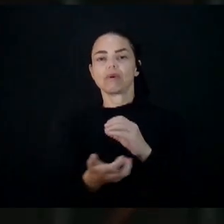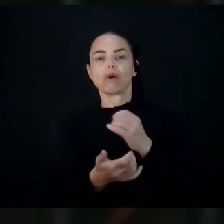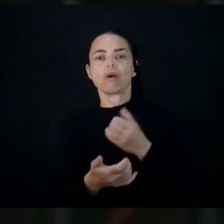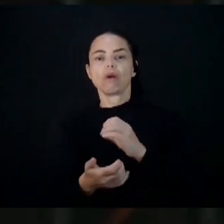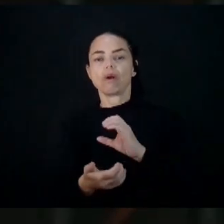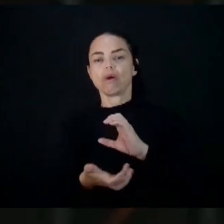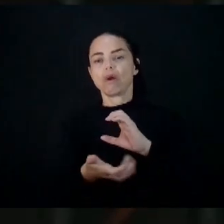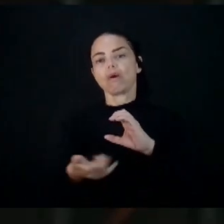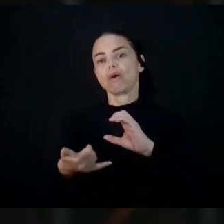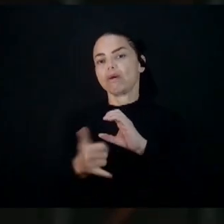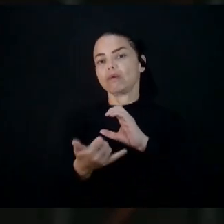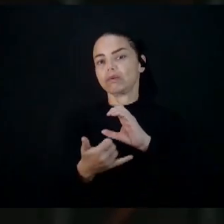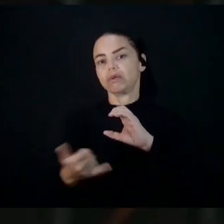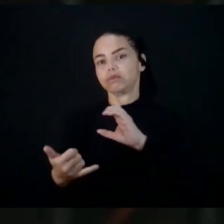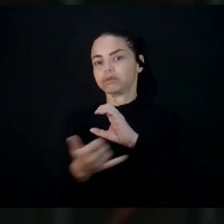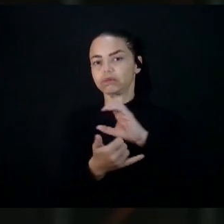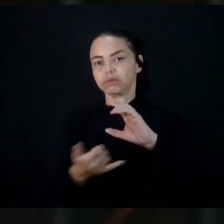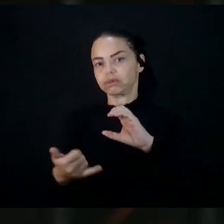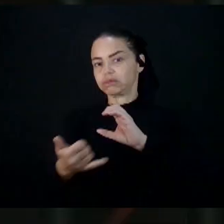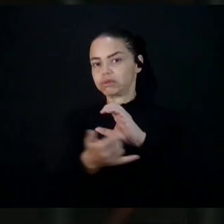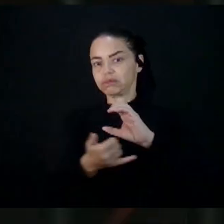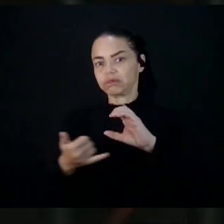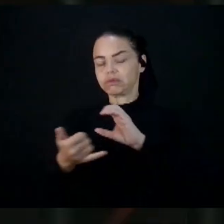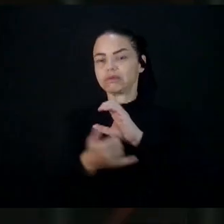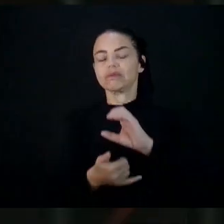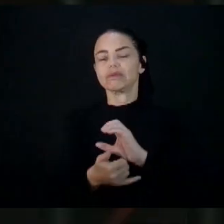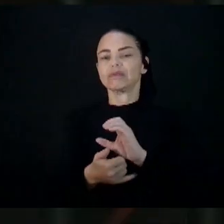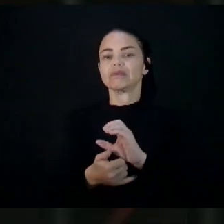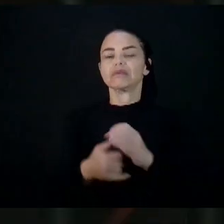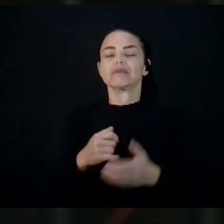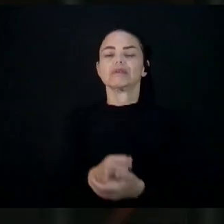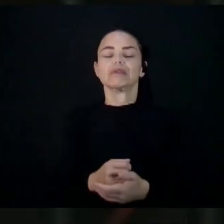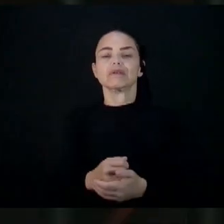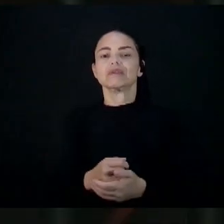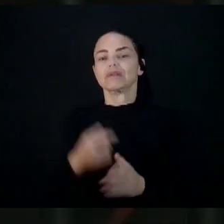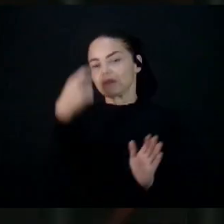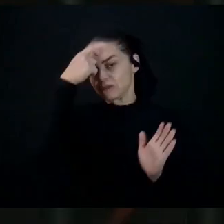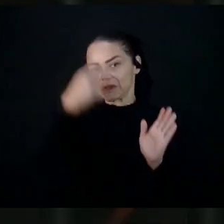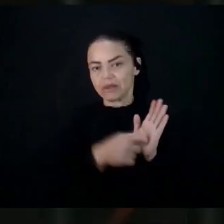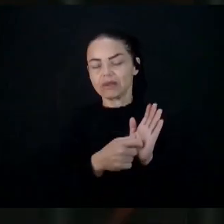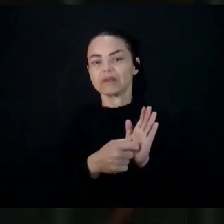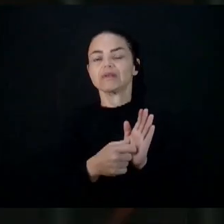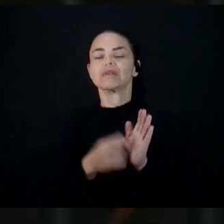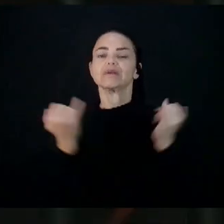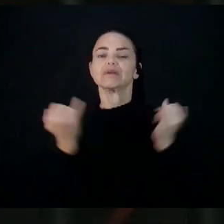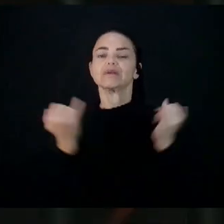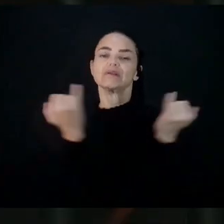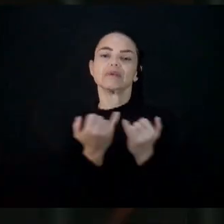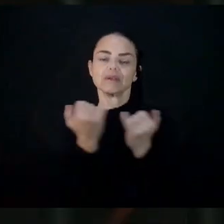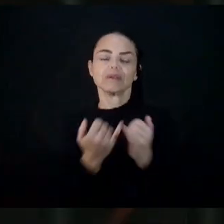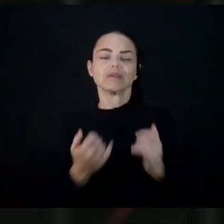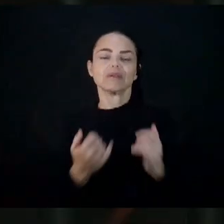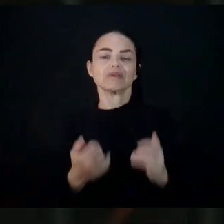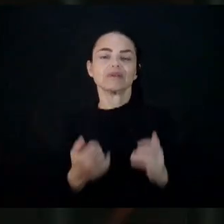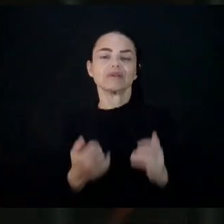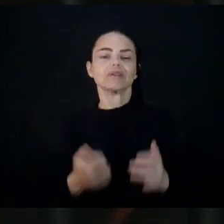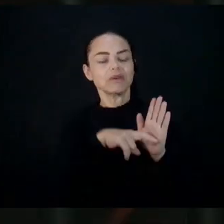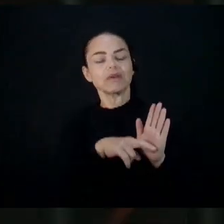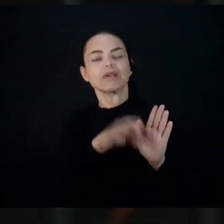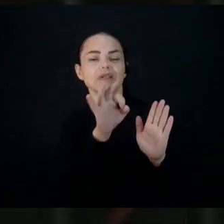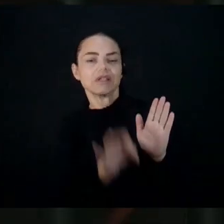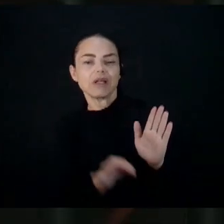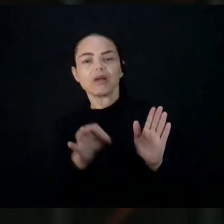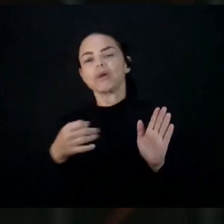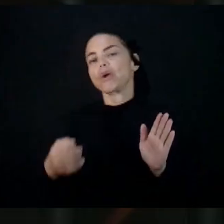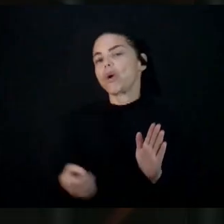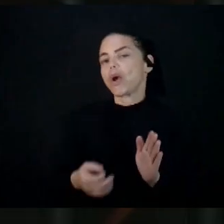avisam quando a gente deve beber água, a inteligência artificial que indica as dietas, os algoritmos que dizem o que é certo e o que é errado